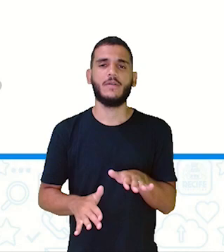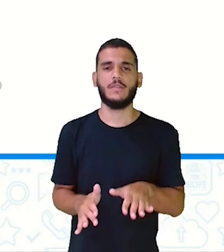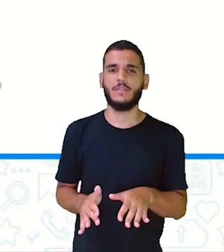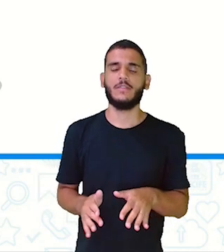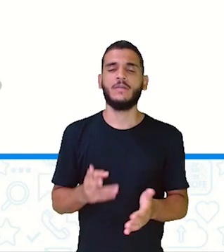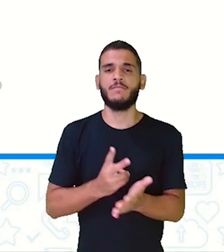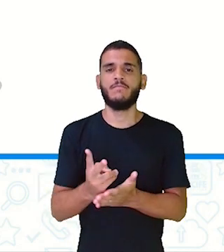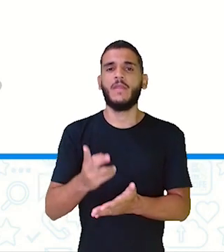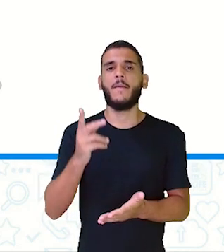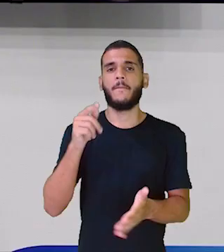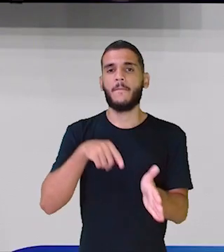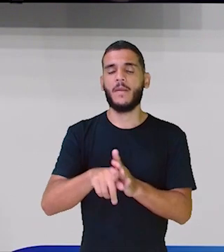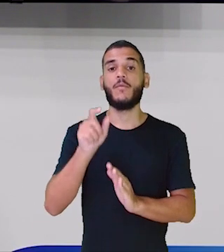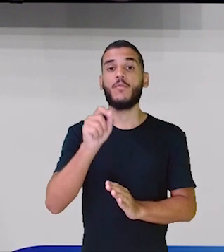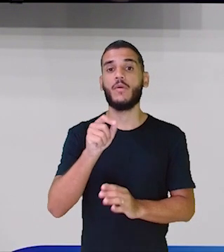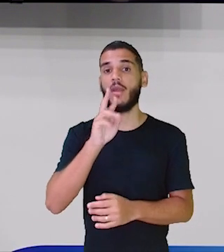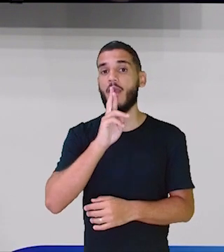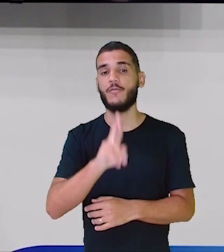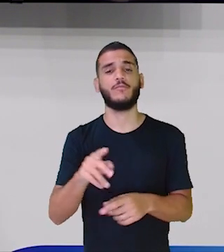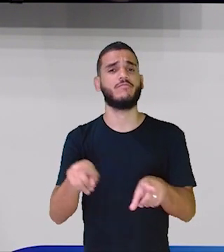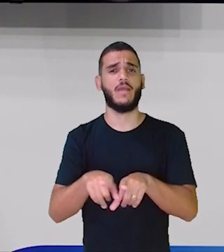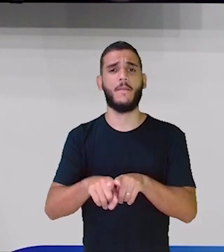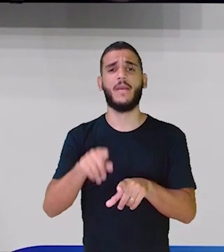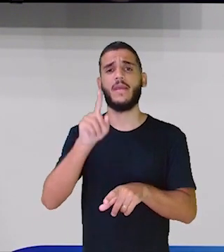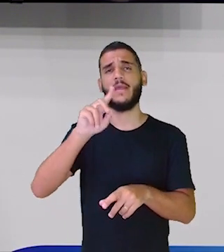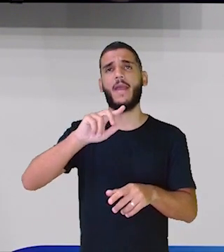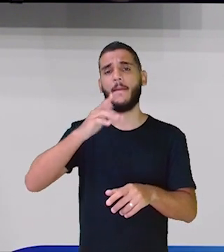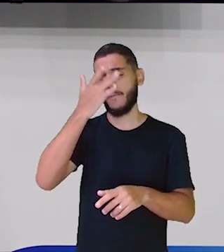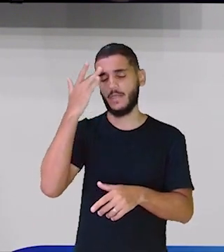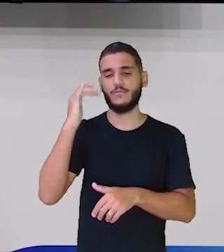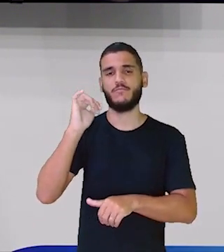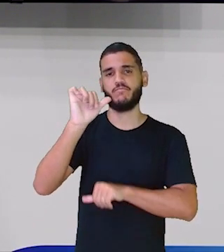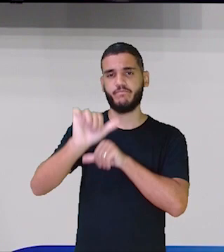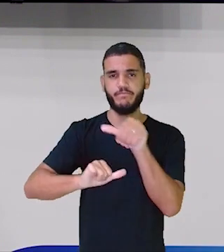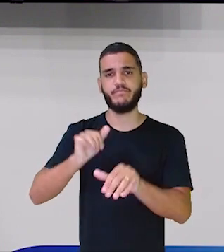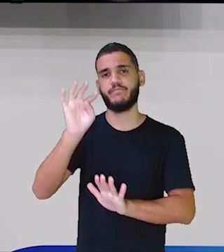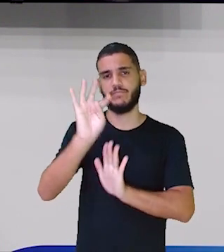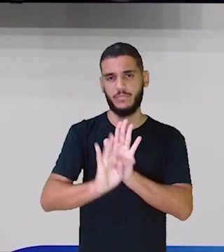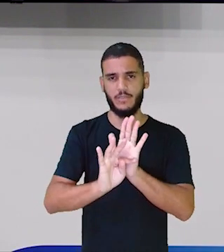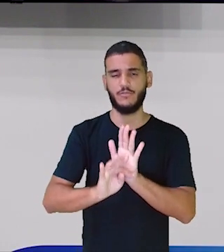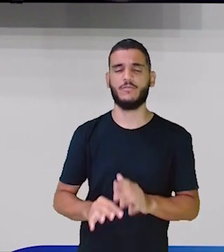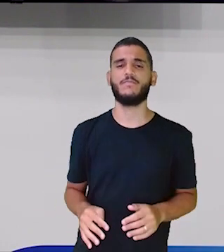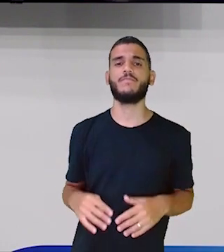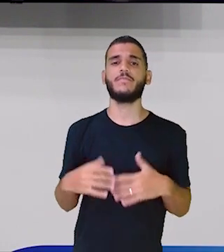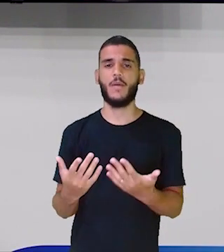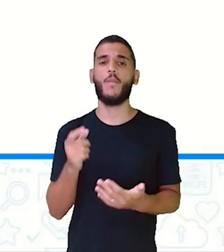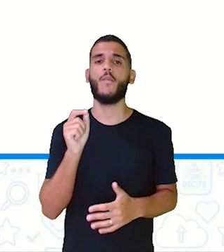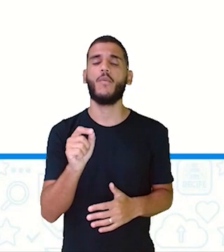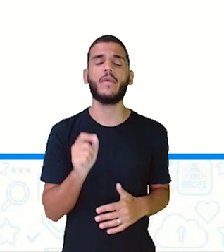vezes, são perguntas e respostas e ele vai lá e transforma em um texto. O